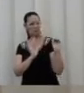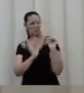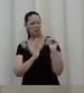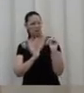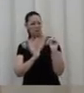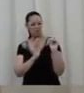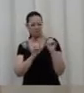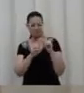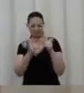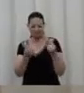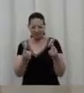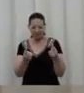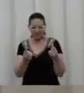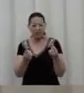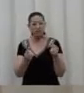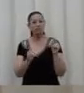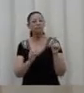Deus E aí